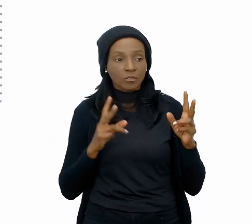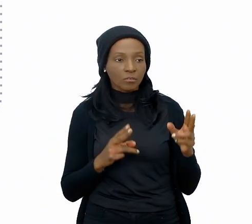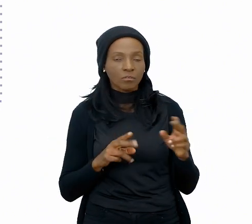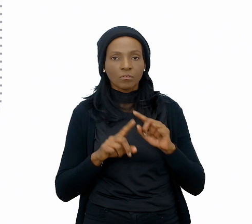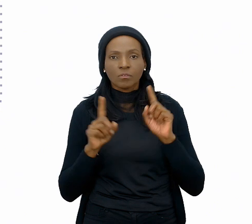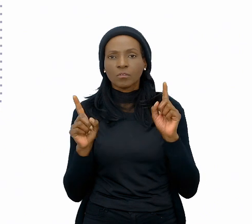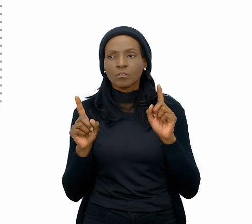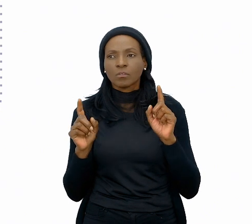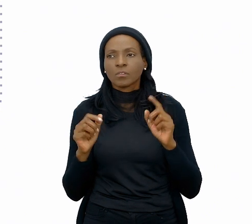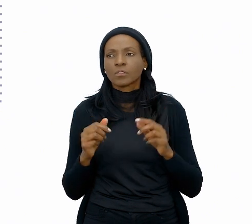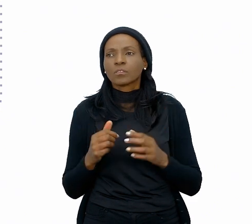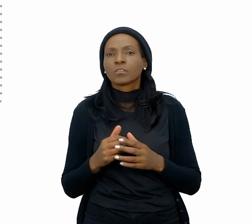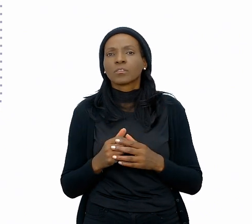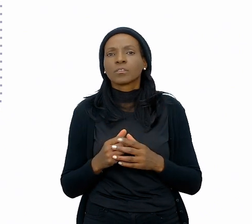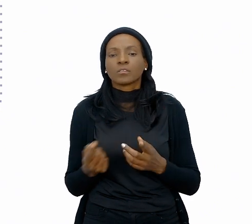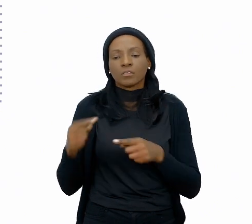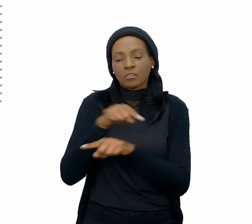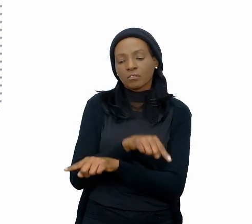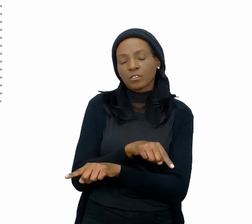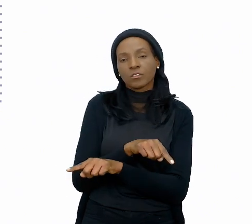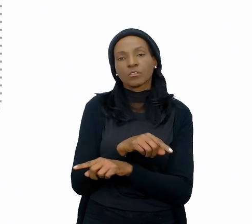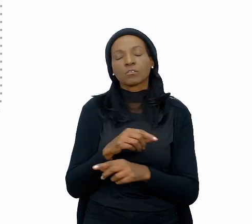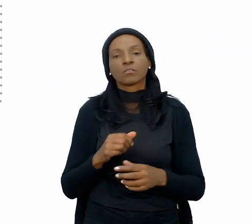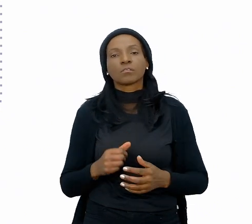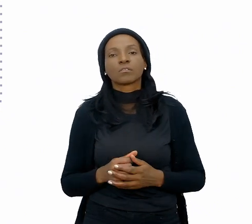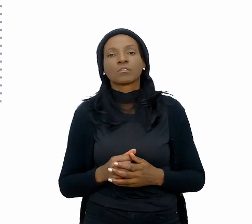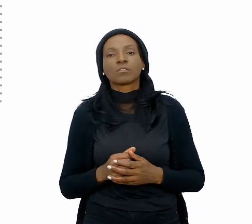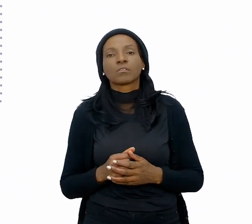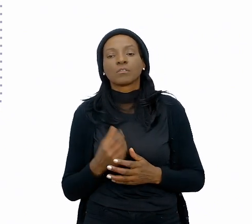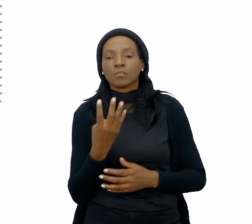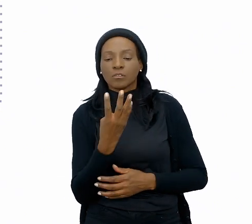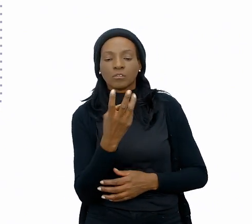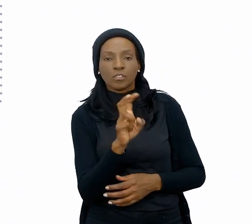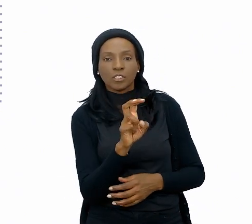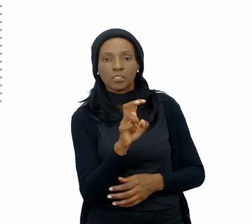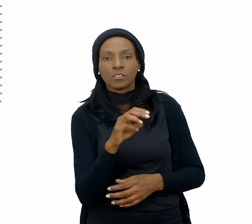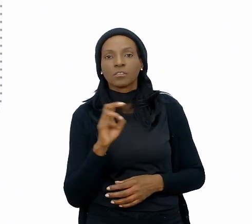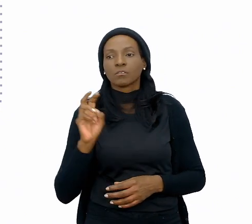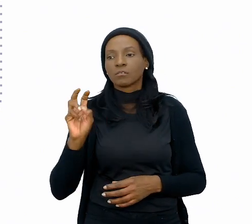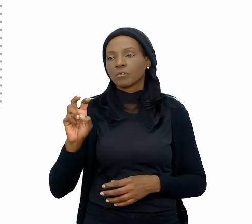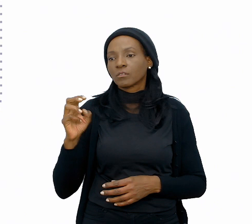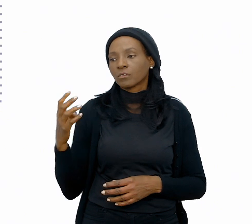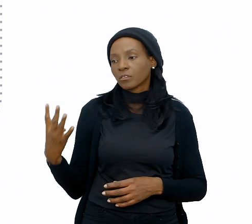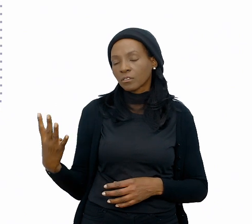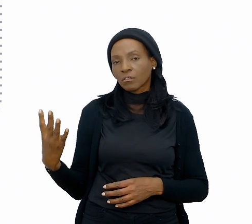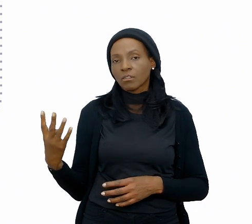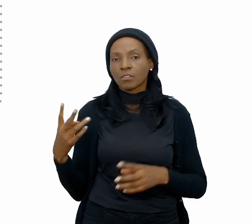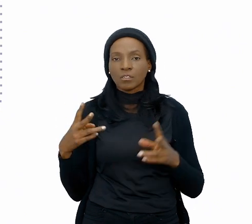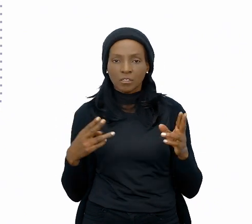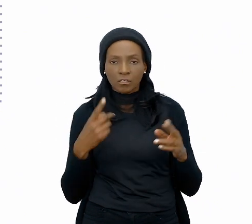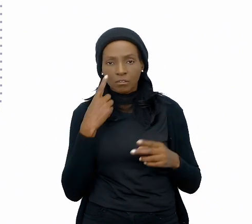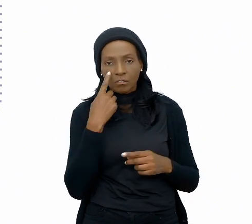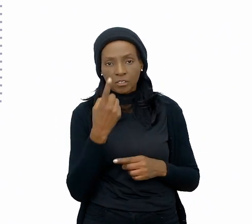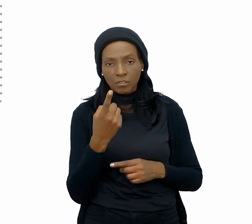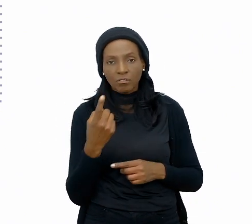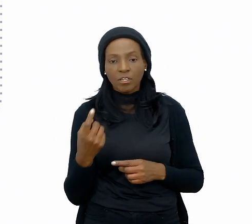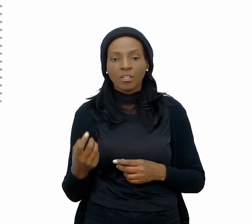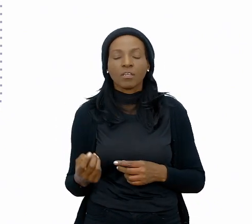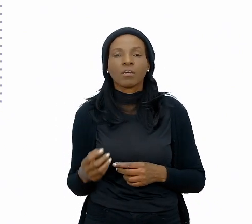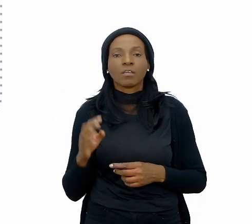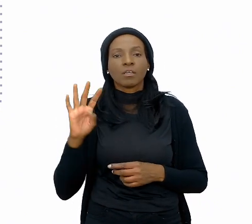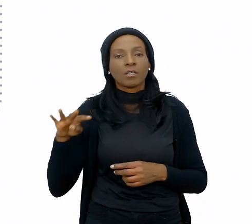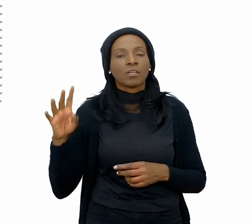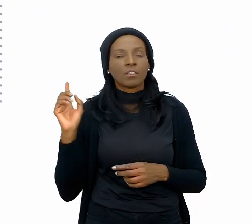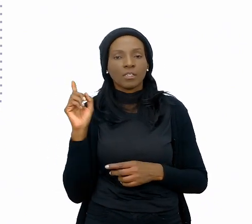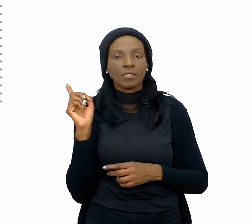com algarismos invertidos, né? Então, 45 e o 54, como vocês podem ver aí na tela.